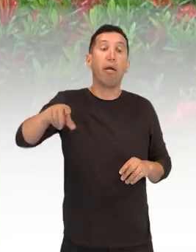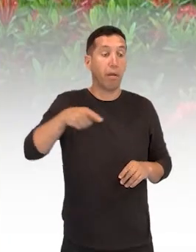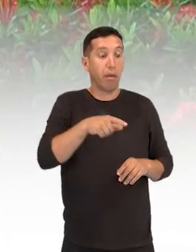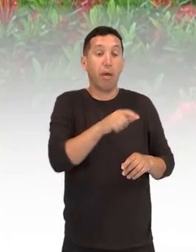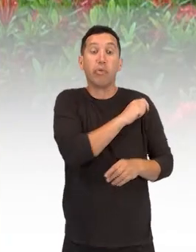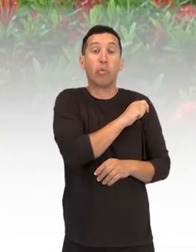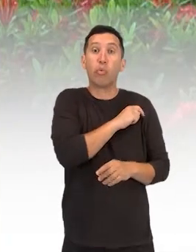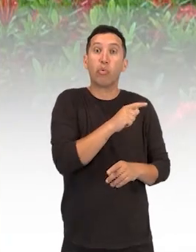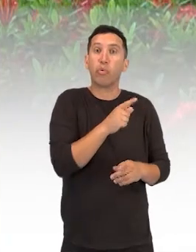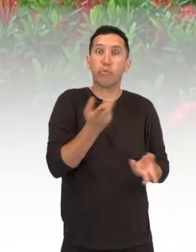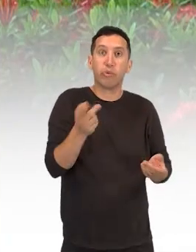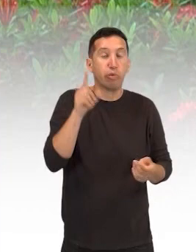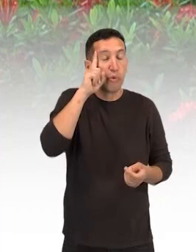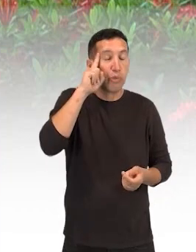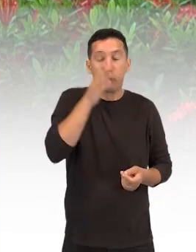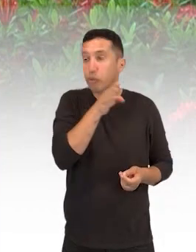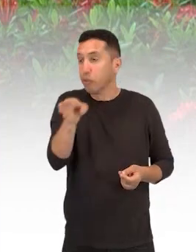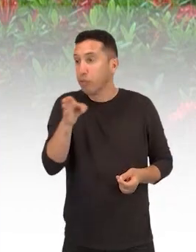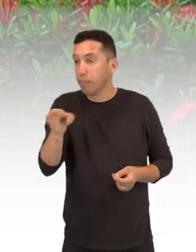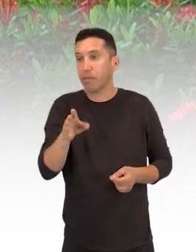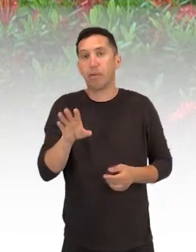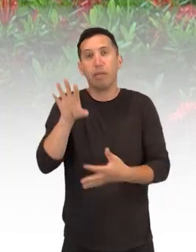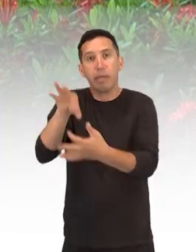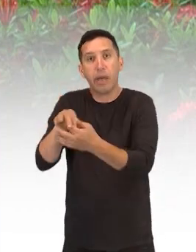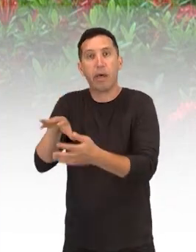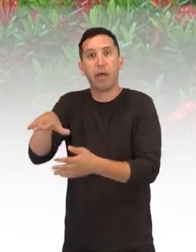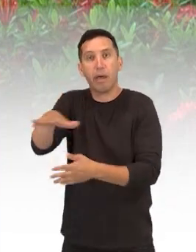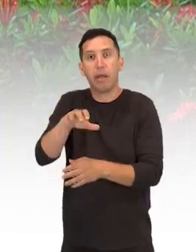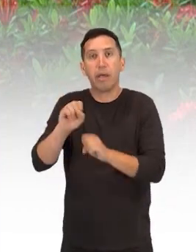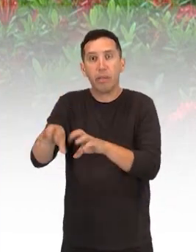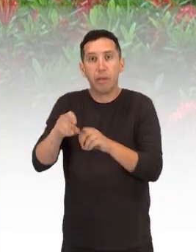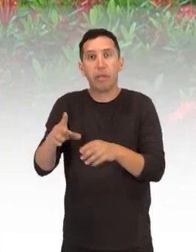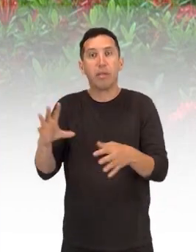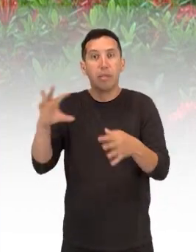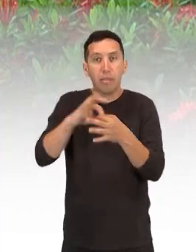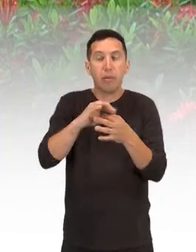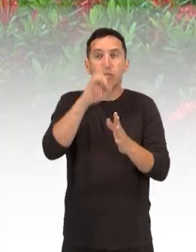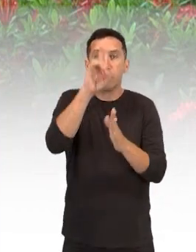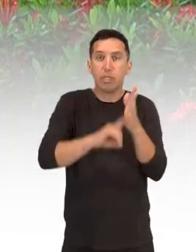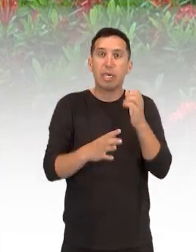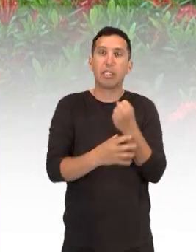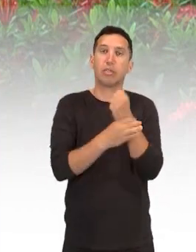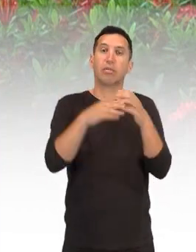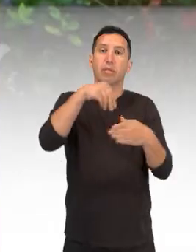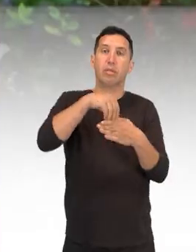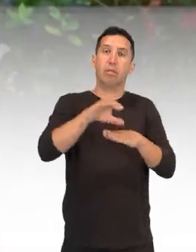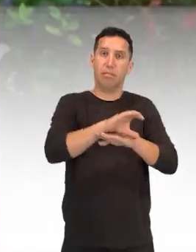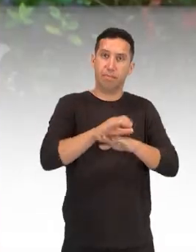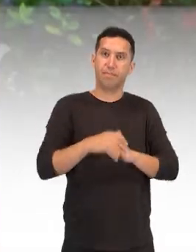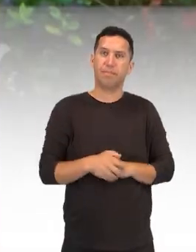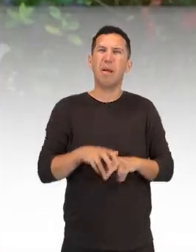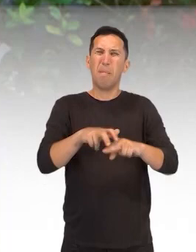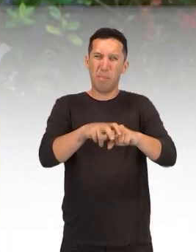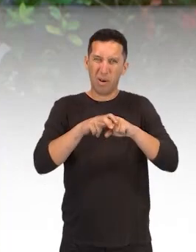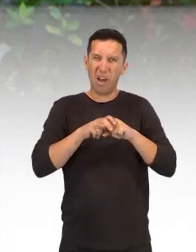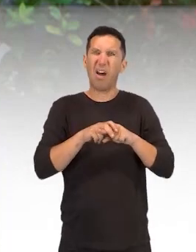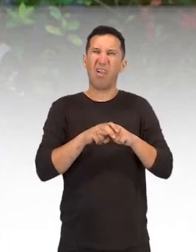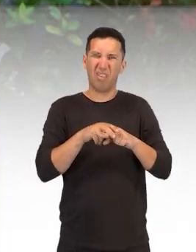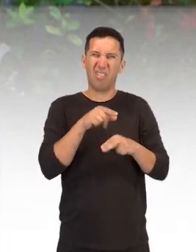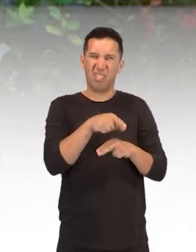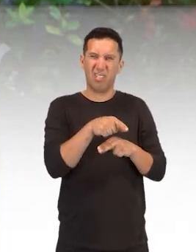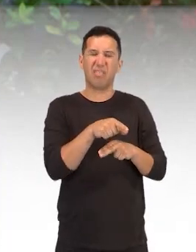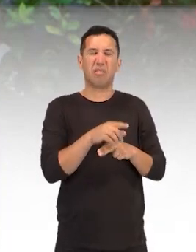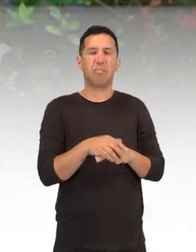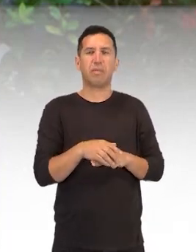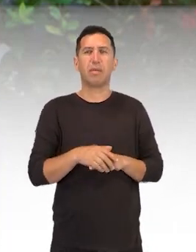perigos que o nosso estudante tem que enfrentar para ter acesso à educação, que é um direito garantido em Constituição. Por causa da deficiência do